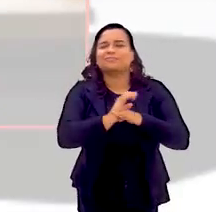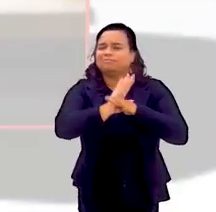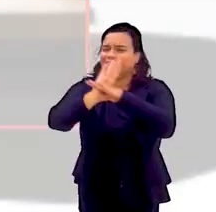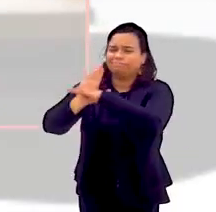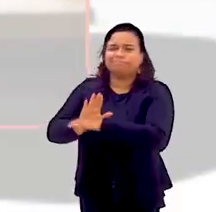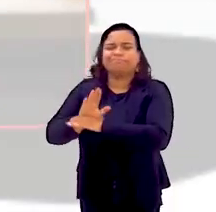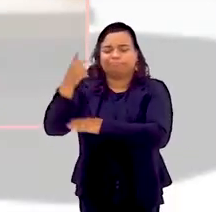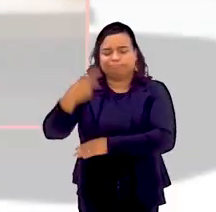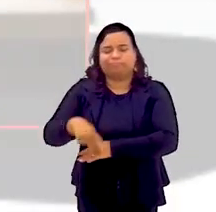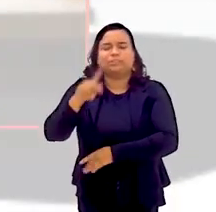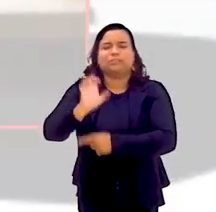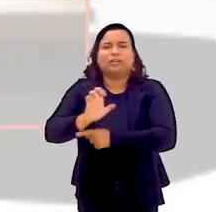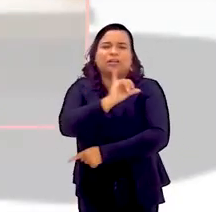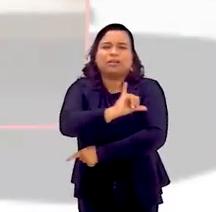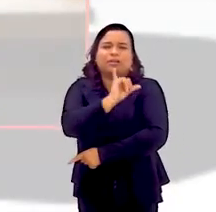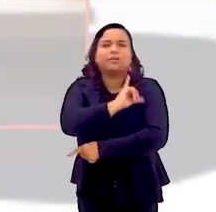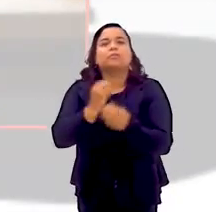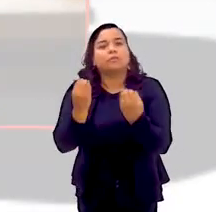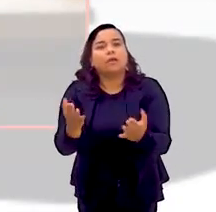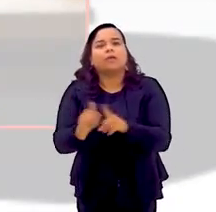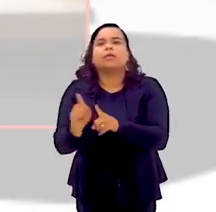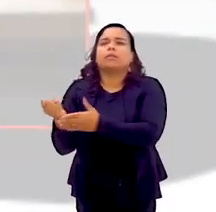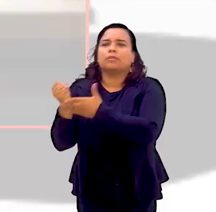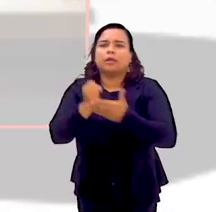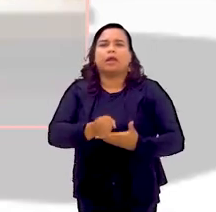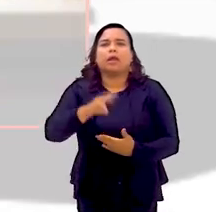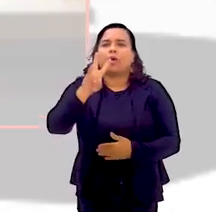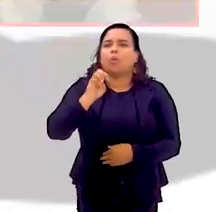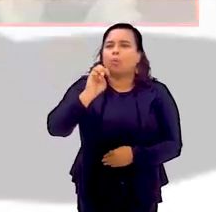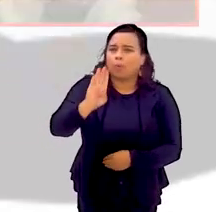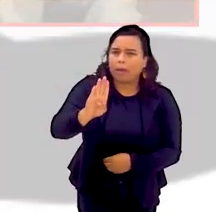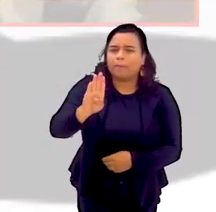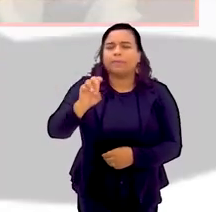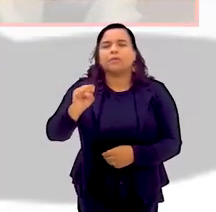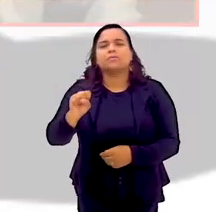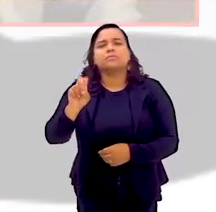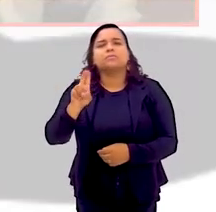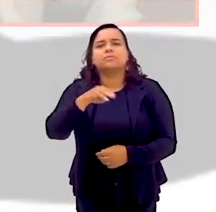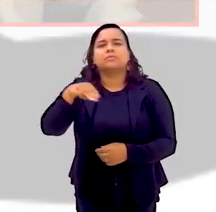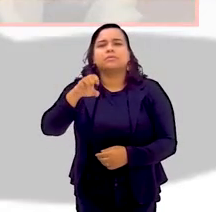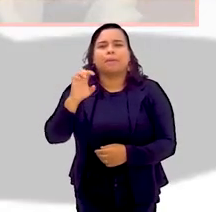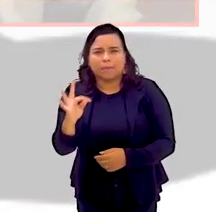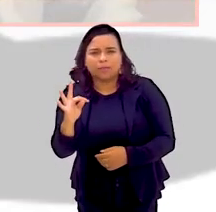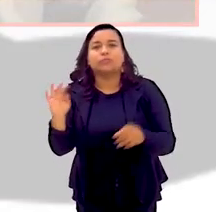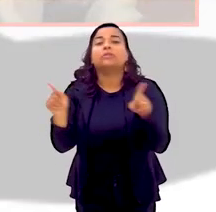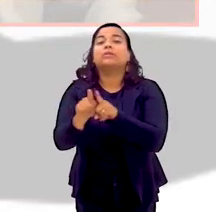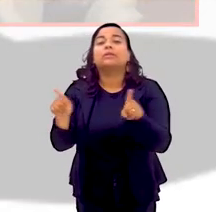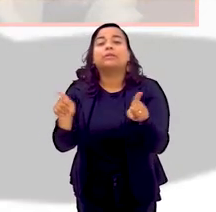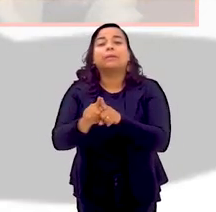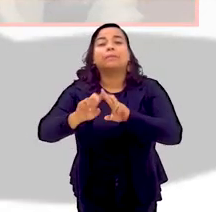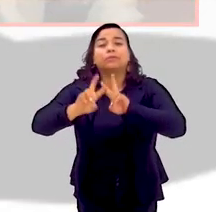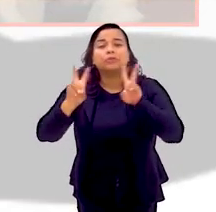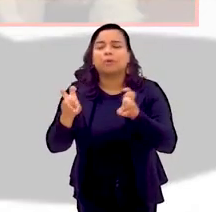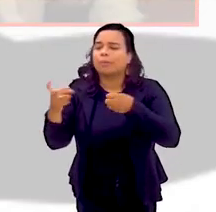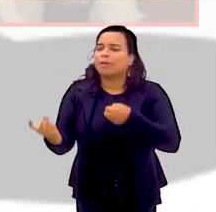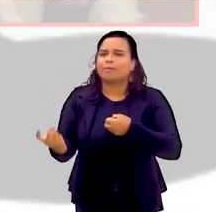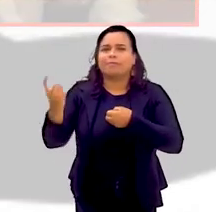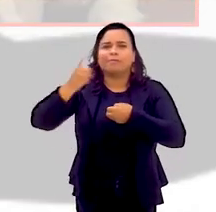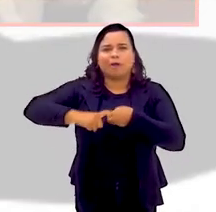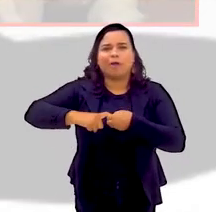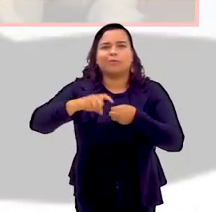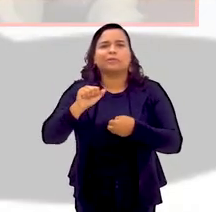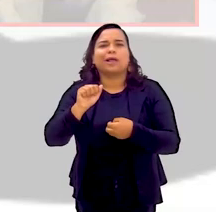dado ao Estado do Rio, trazendo o Web Summit, que eu queria que você falasse sobre isso, Alexandre, e também sobre a volta